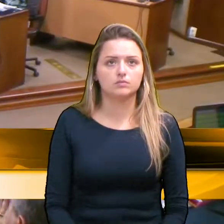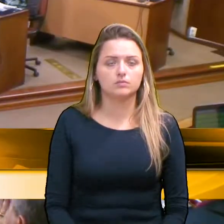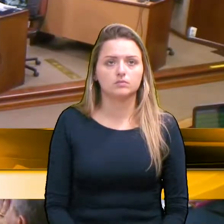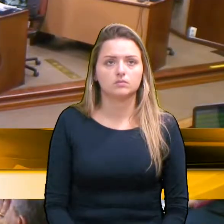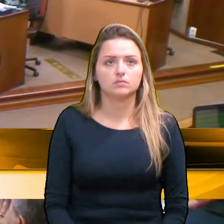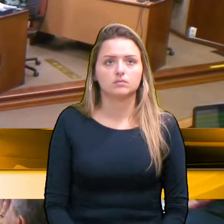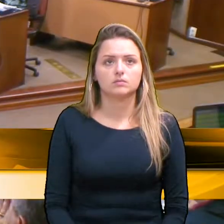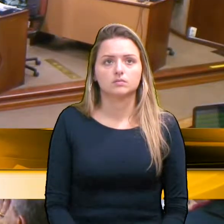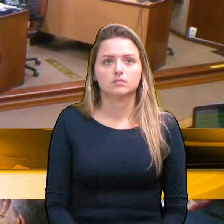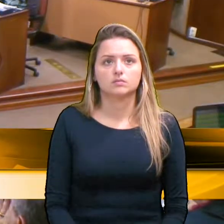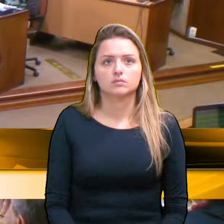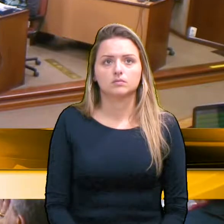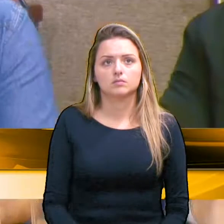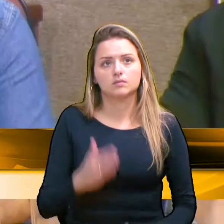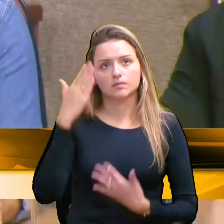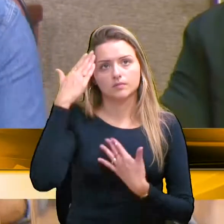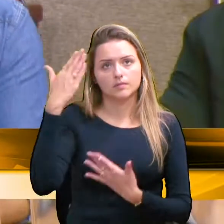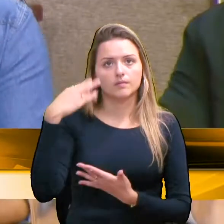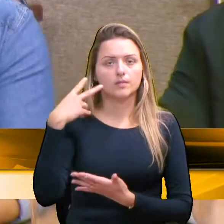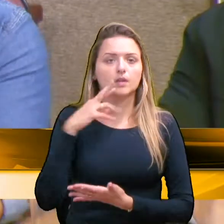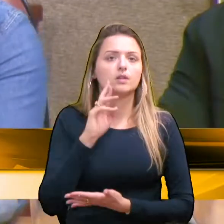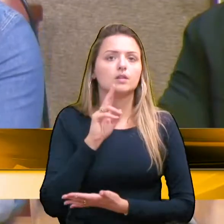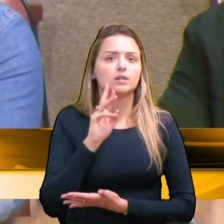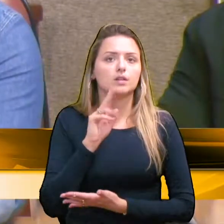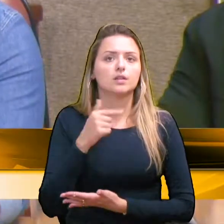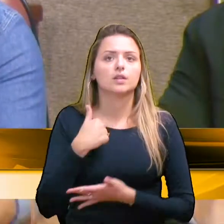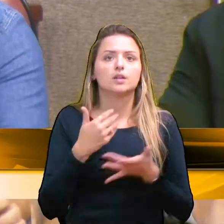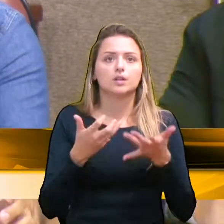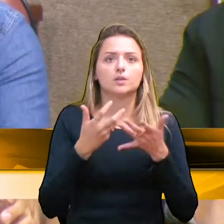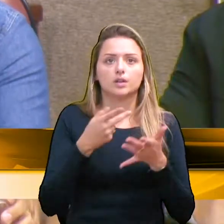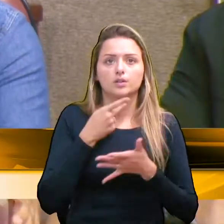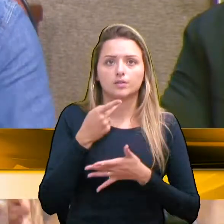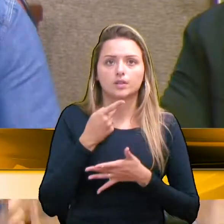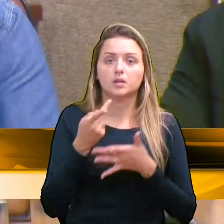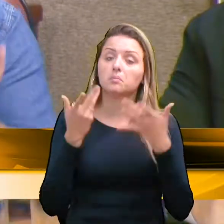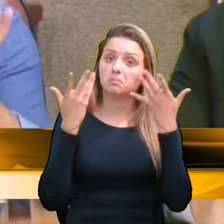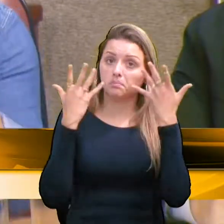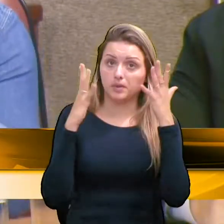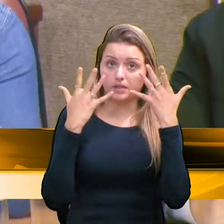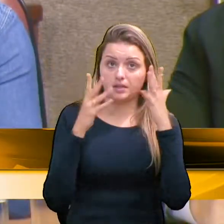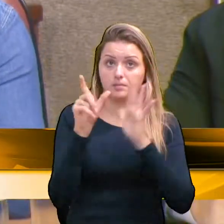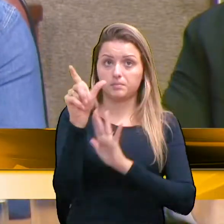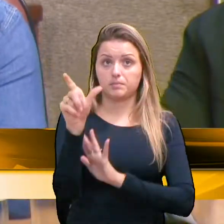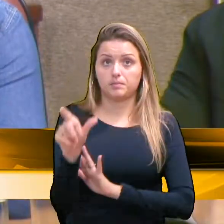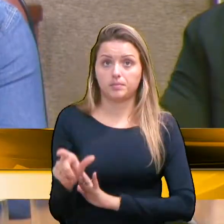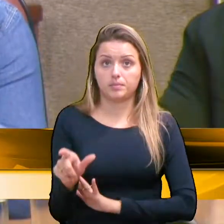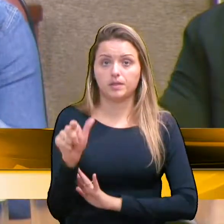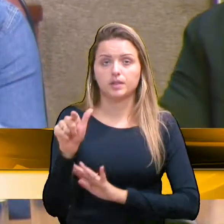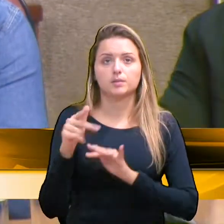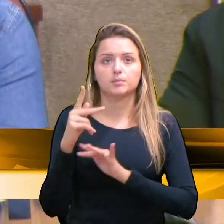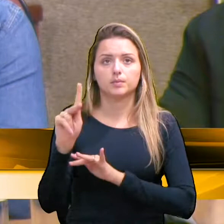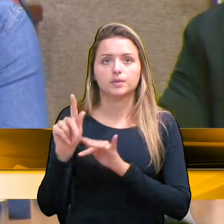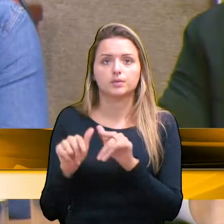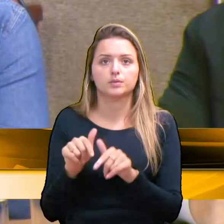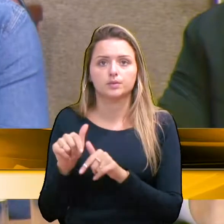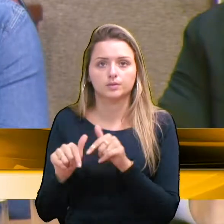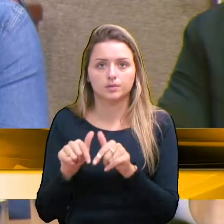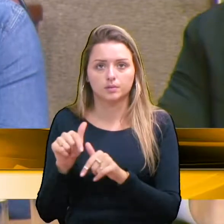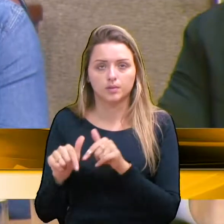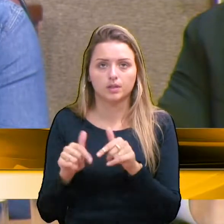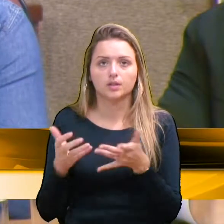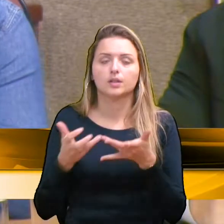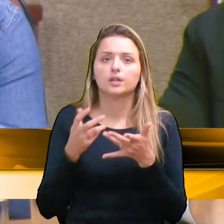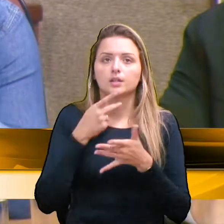Obrigado, vereador Renato. Quero lhe dizer, vereador, em primeiro lugar, quero lhe parabenizar por esse trabalho aí. Quer dizer que